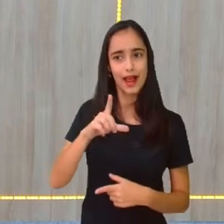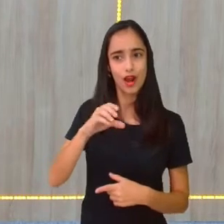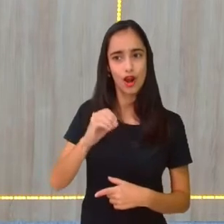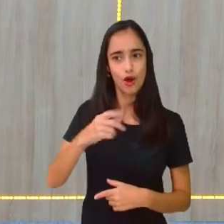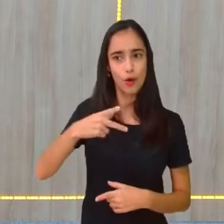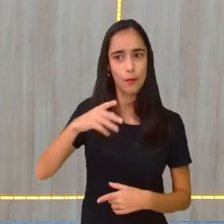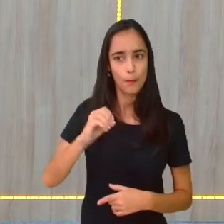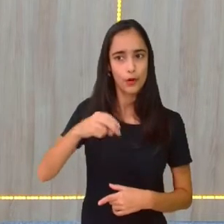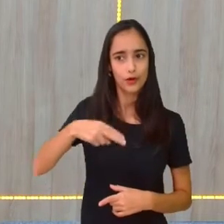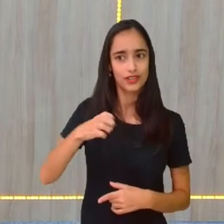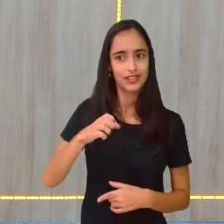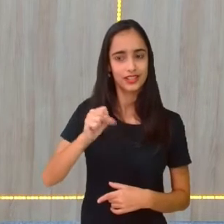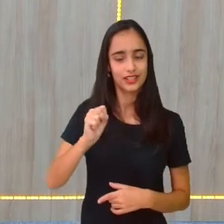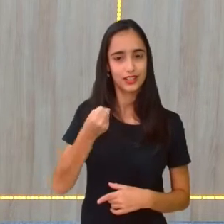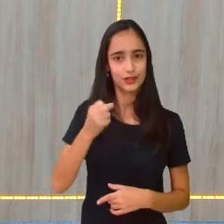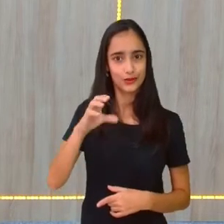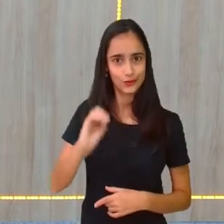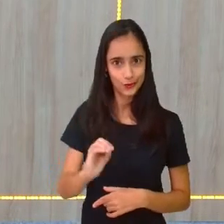Porque